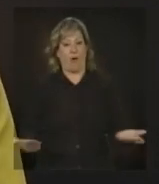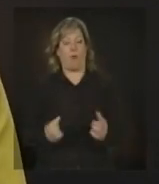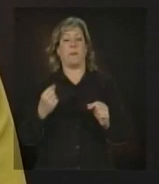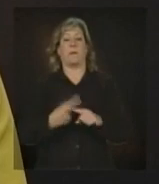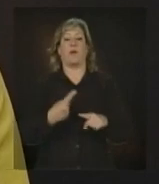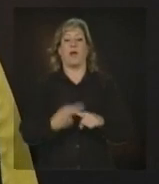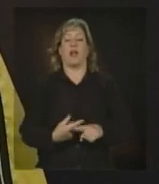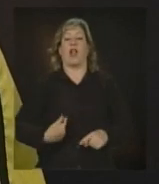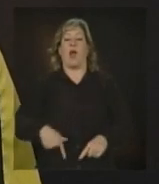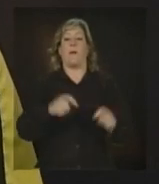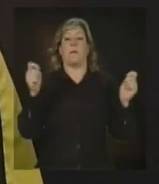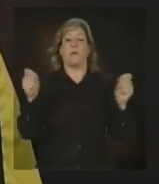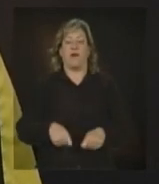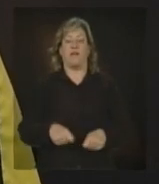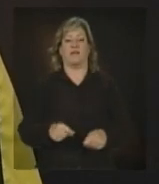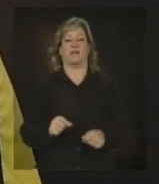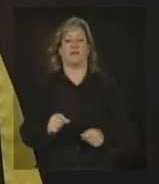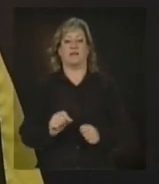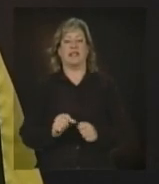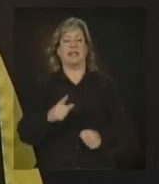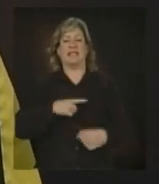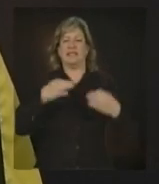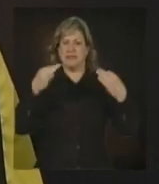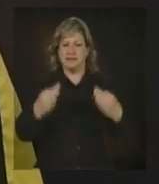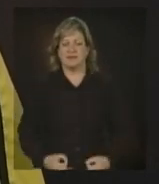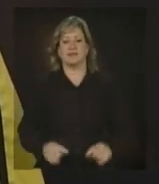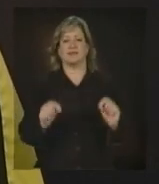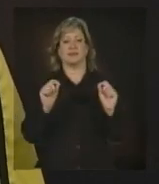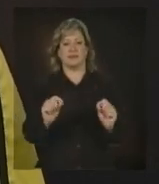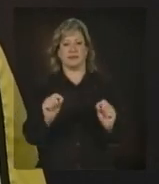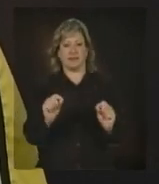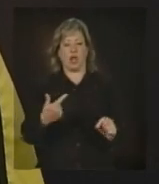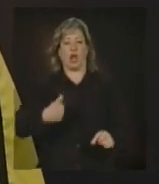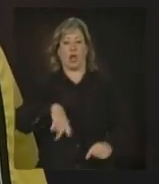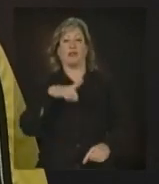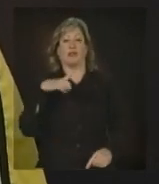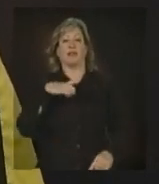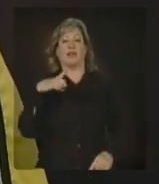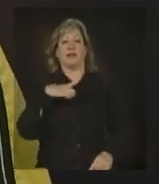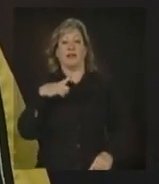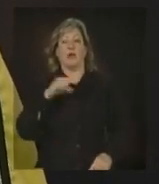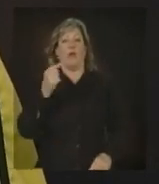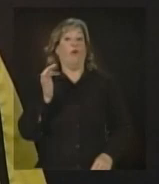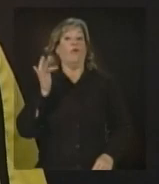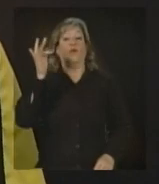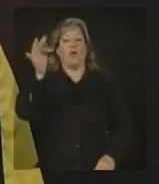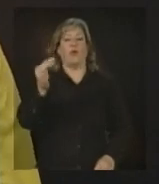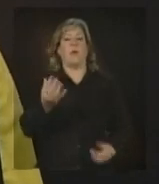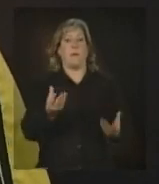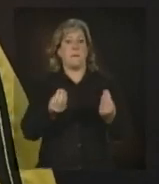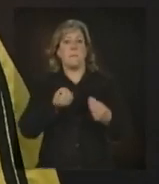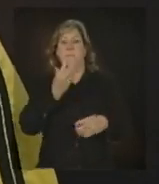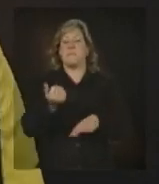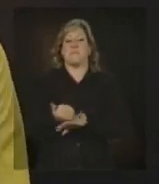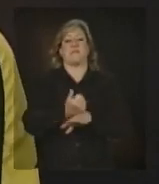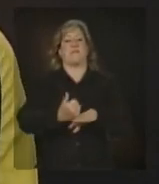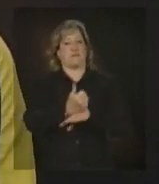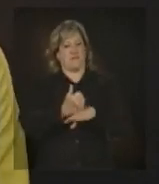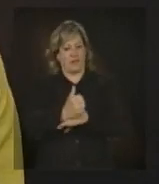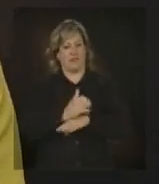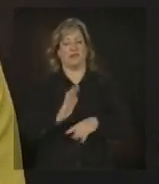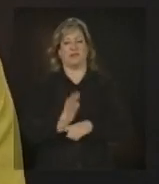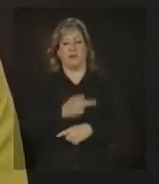vai poder ter certeza que nós teremos um futuro bem mais